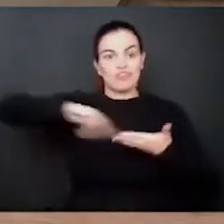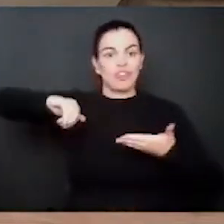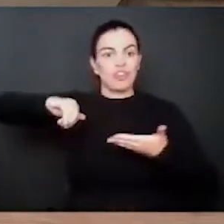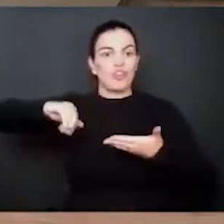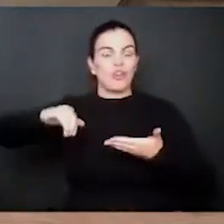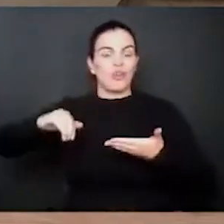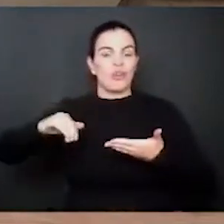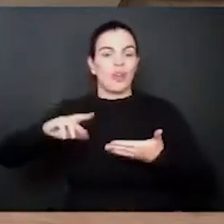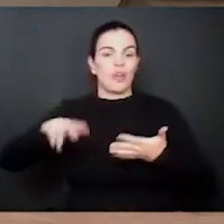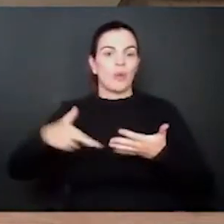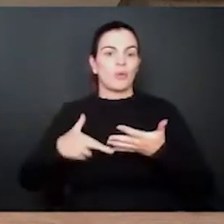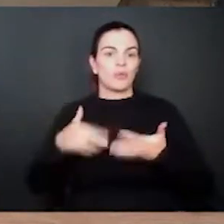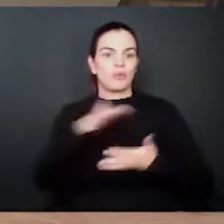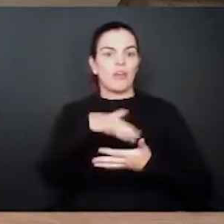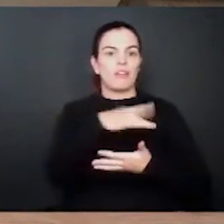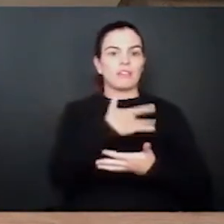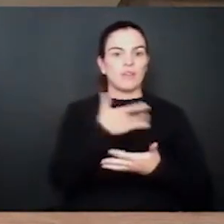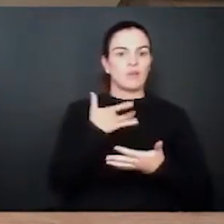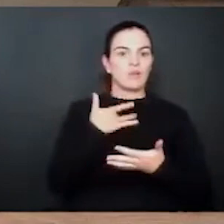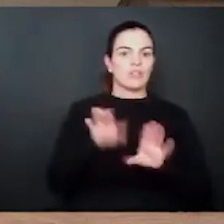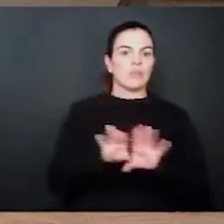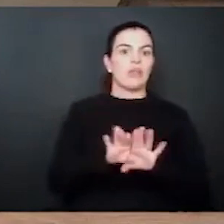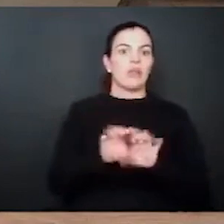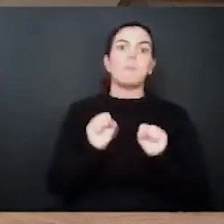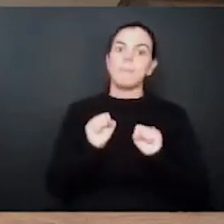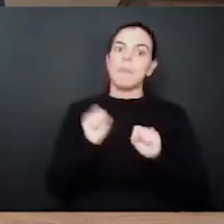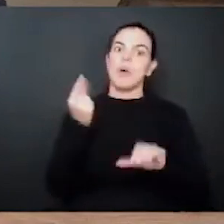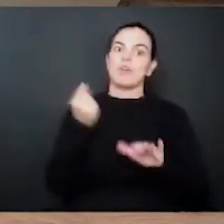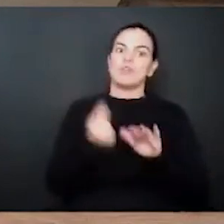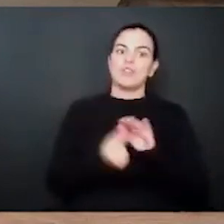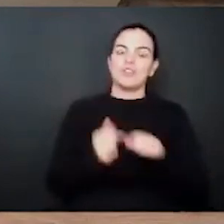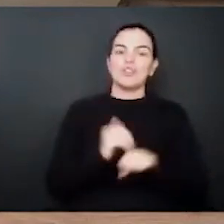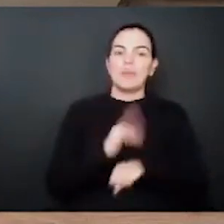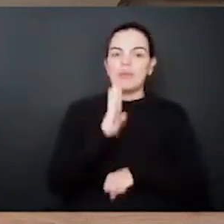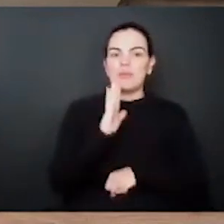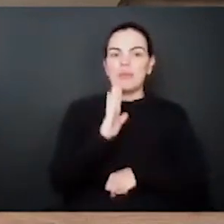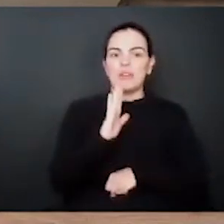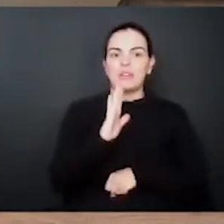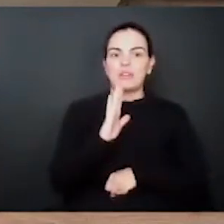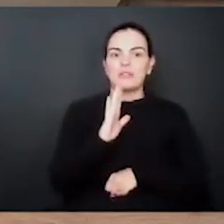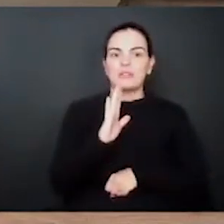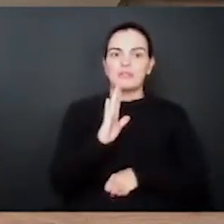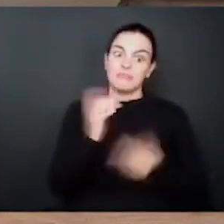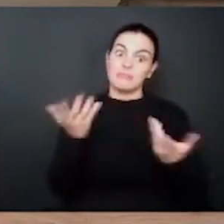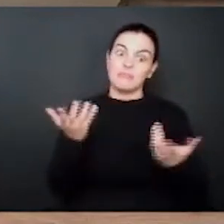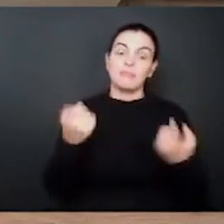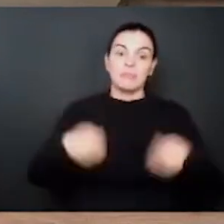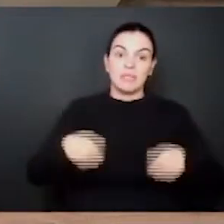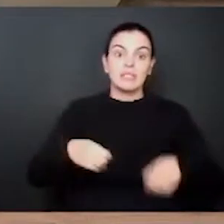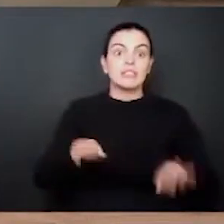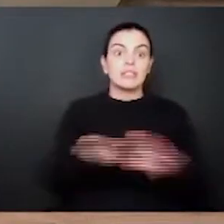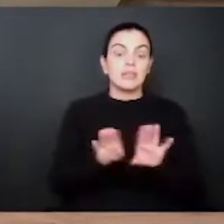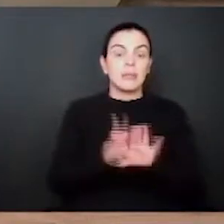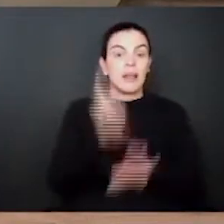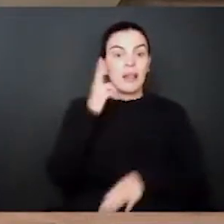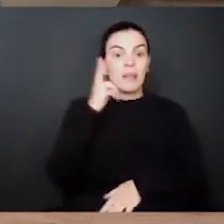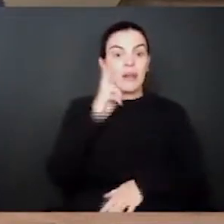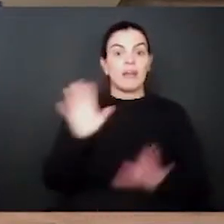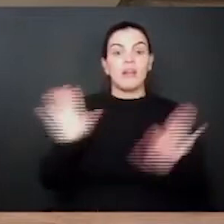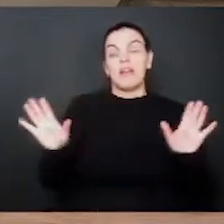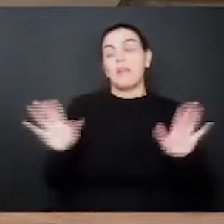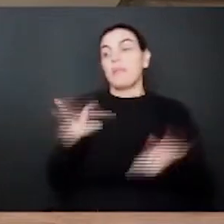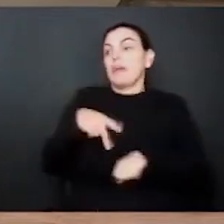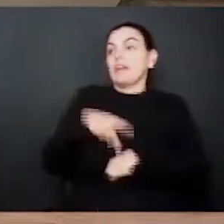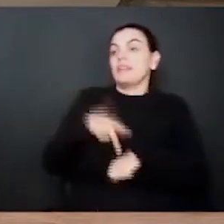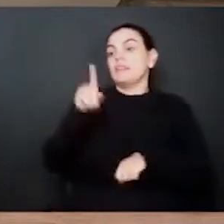saúde. Poderia ter investido mais. A gente também tem que colocar o dedo na ferida. Só falar que o país é um país desigual não